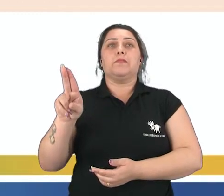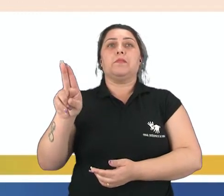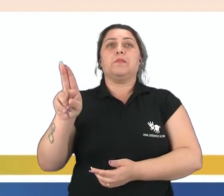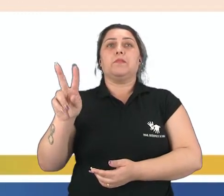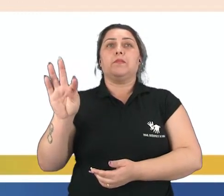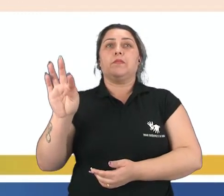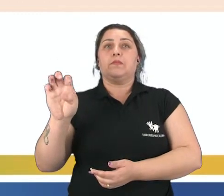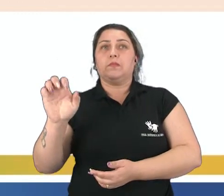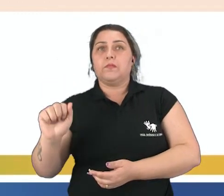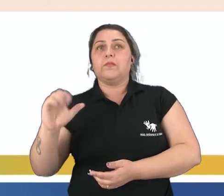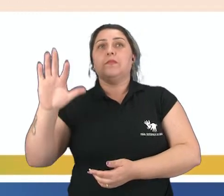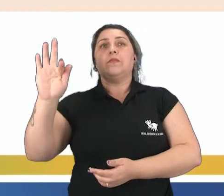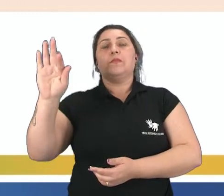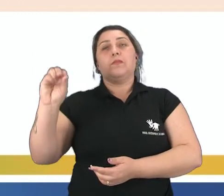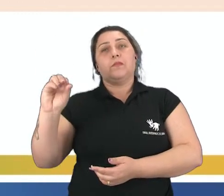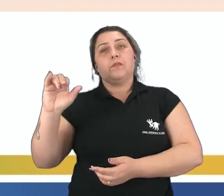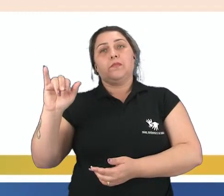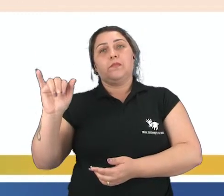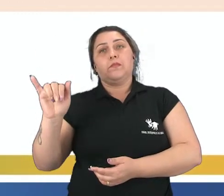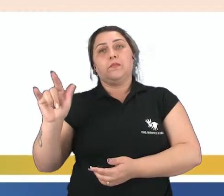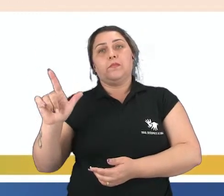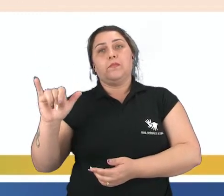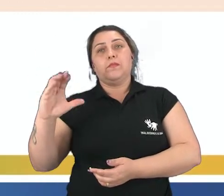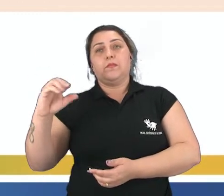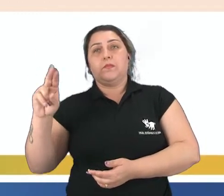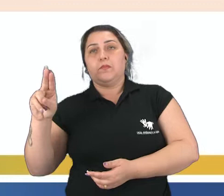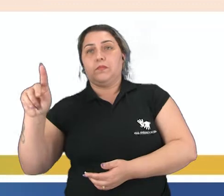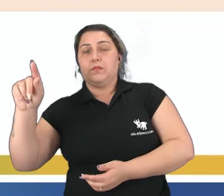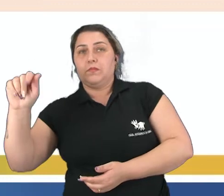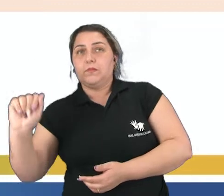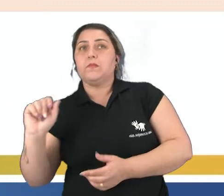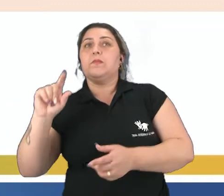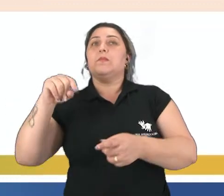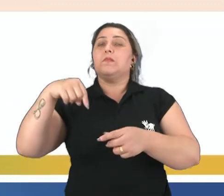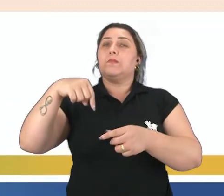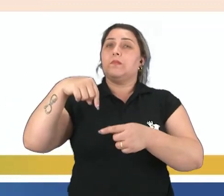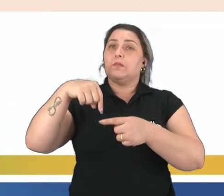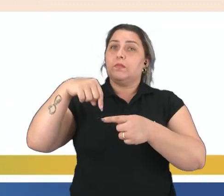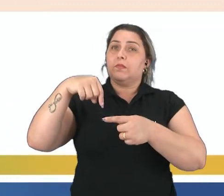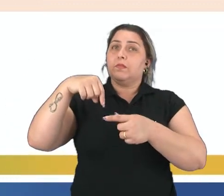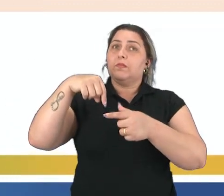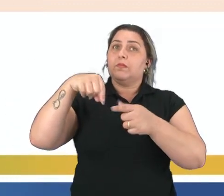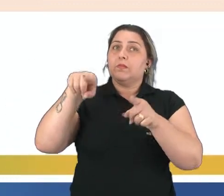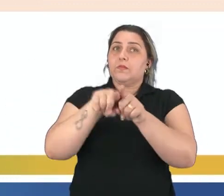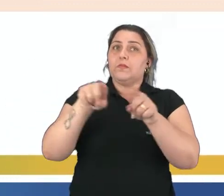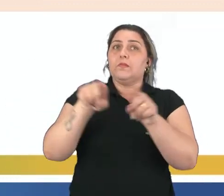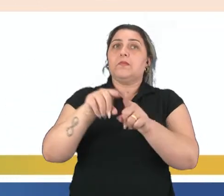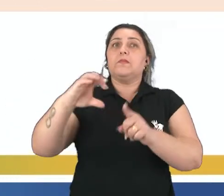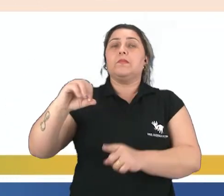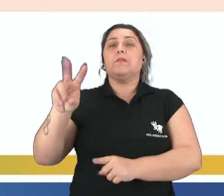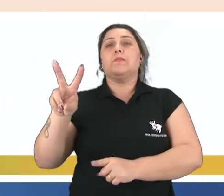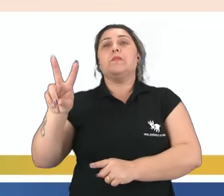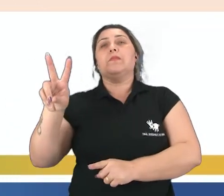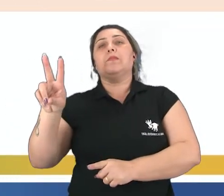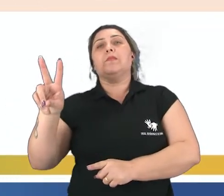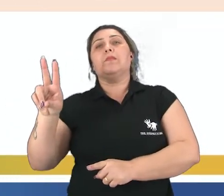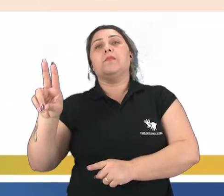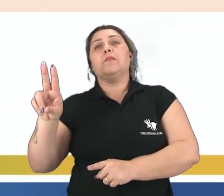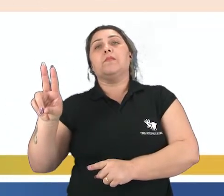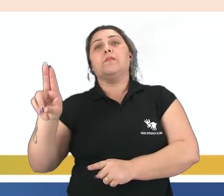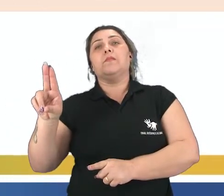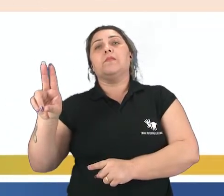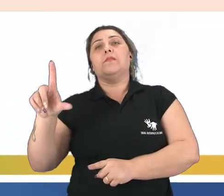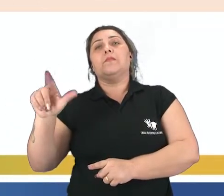fase folicular e a fase ovulatória. E dentro dessas fases a gente vai ter o acontecimento da